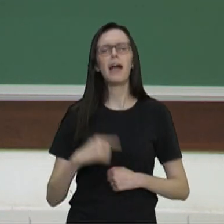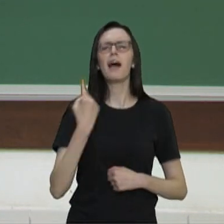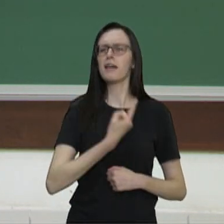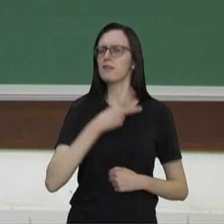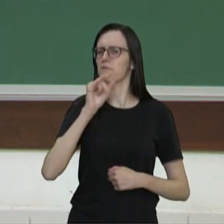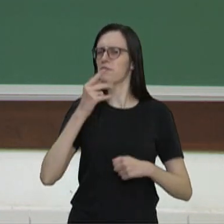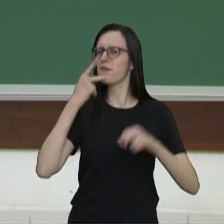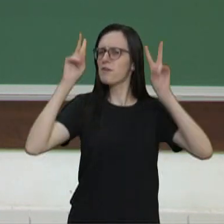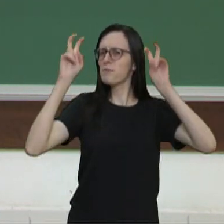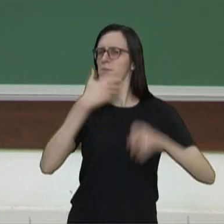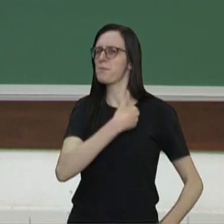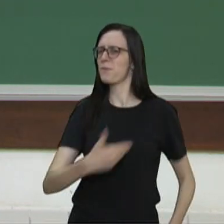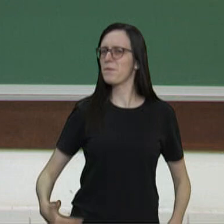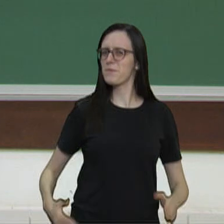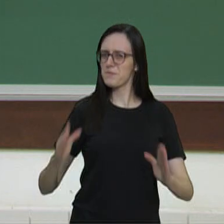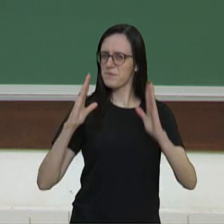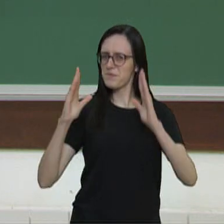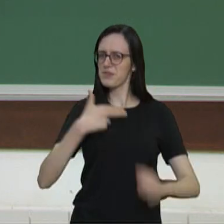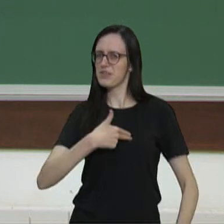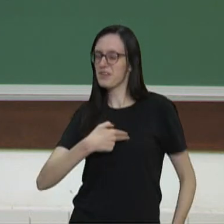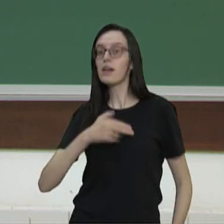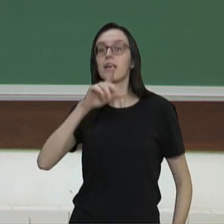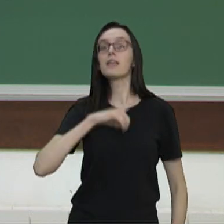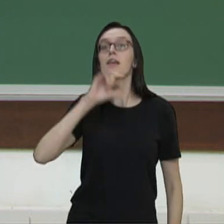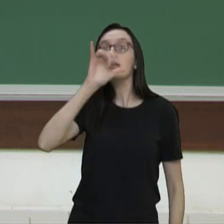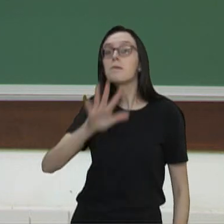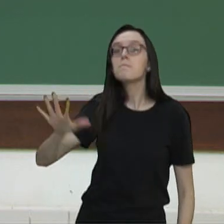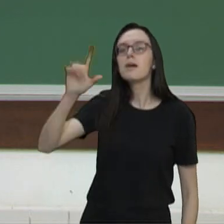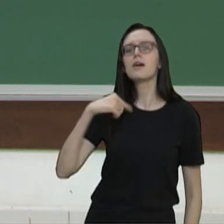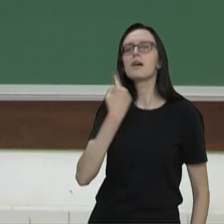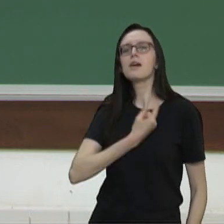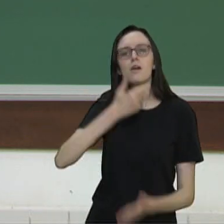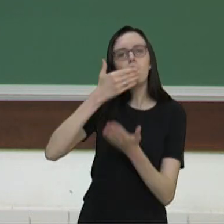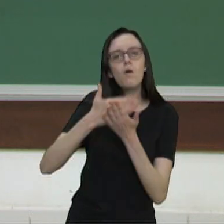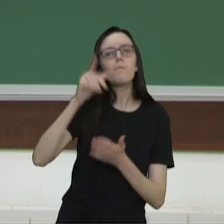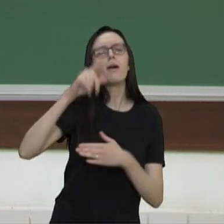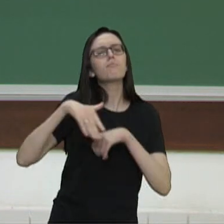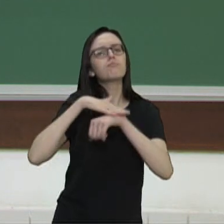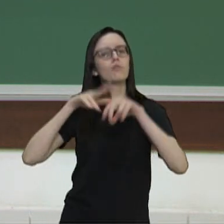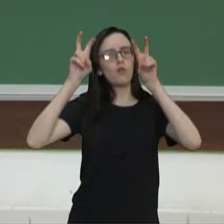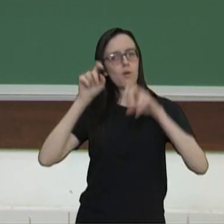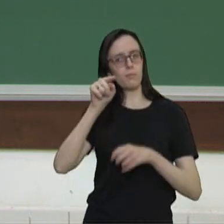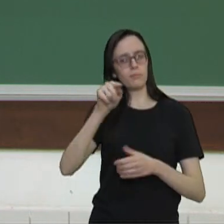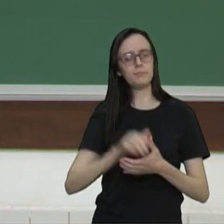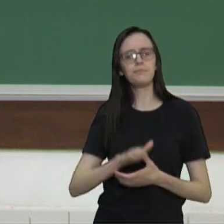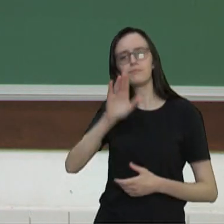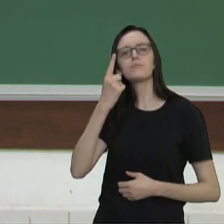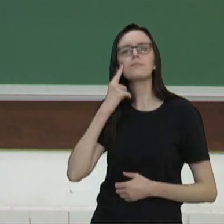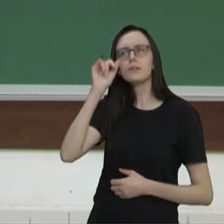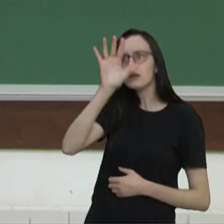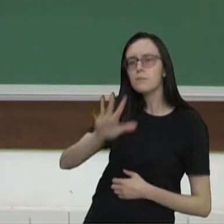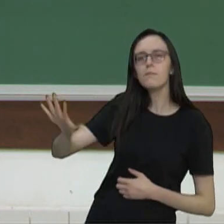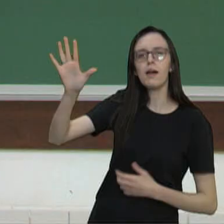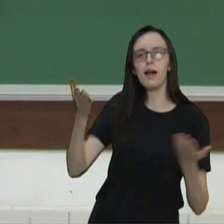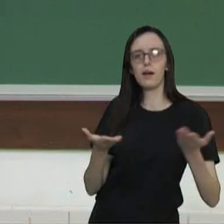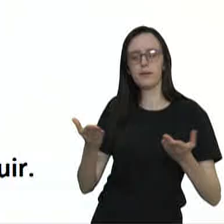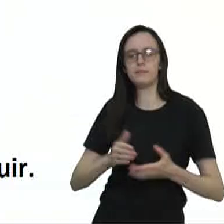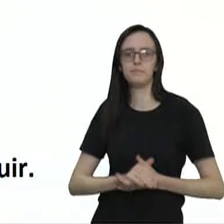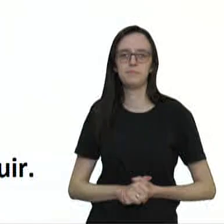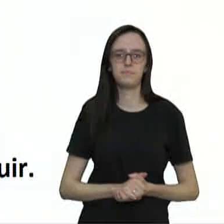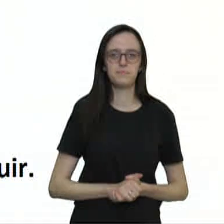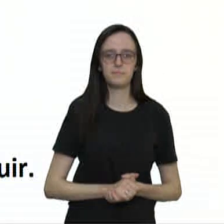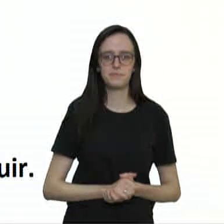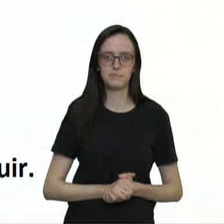vai falar sobre governo Getúlio Vargas, tem uma imagem para a gente começar a conversar sobre isso. Dá uma boa olhada nessa imagem aí